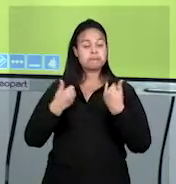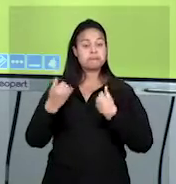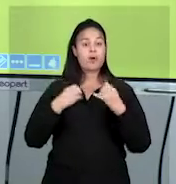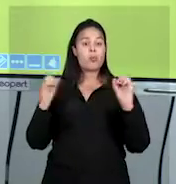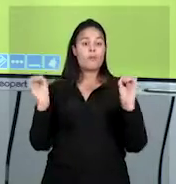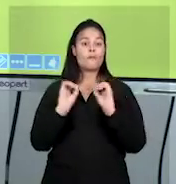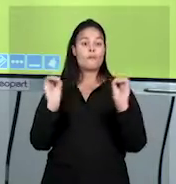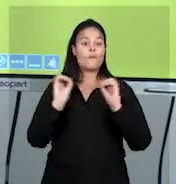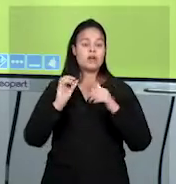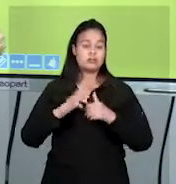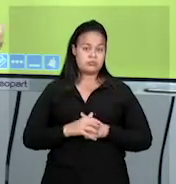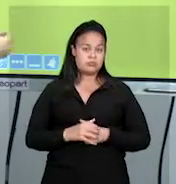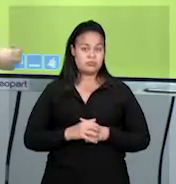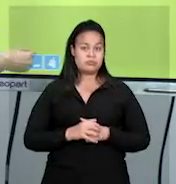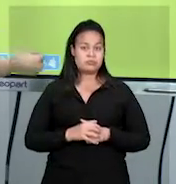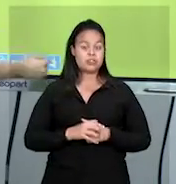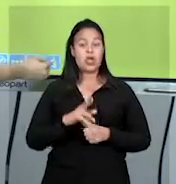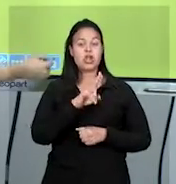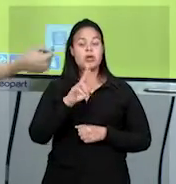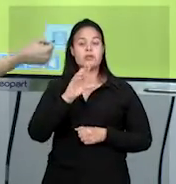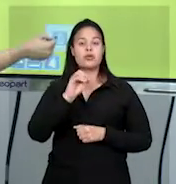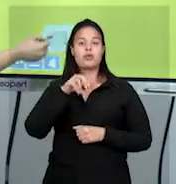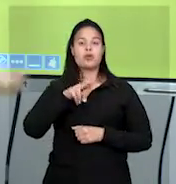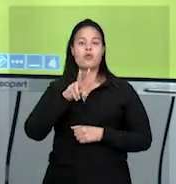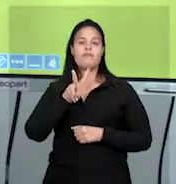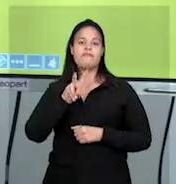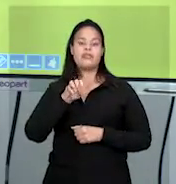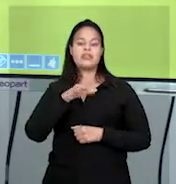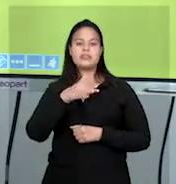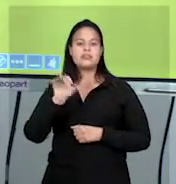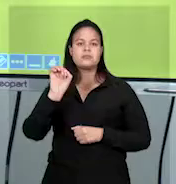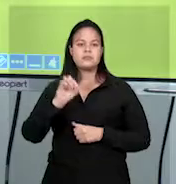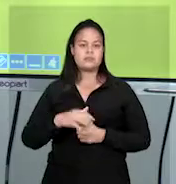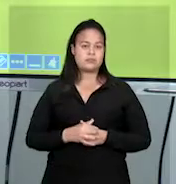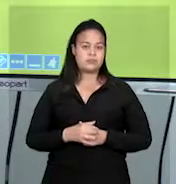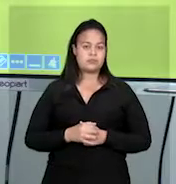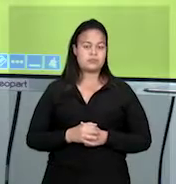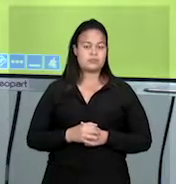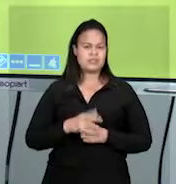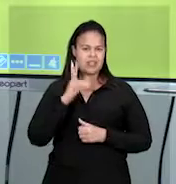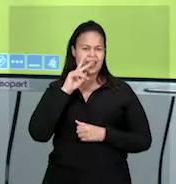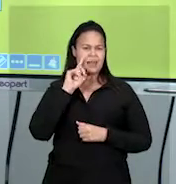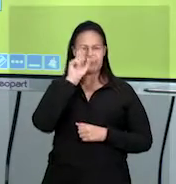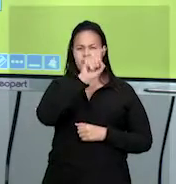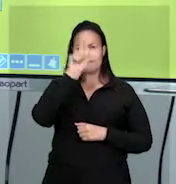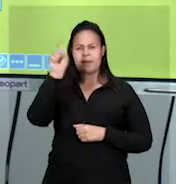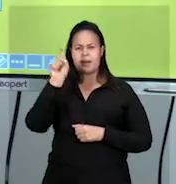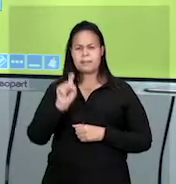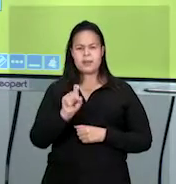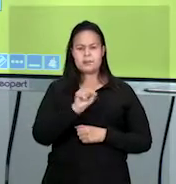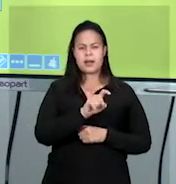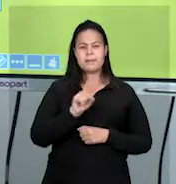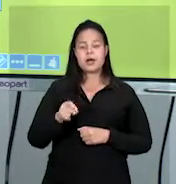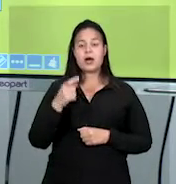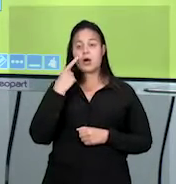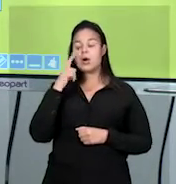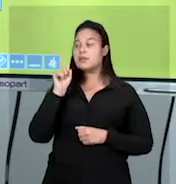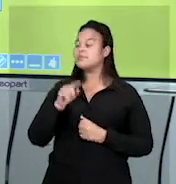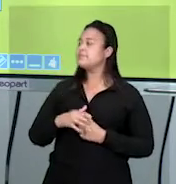uma convenção. Vou voltar naquele mapa dos símbolos pontuais que eu falei anteriormente. Olha